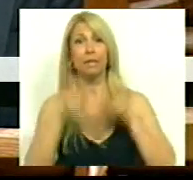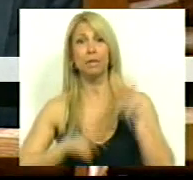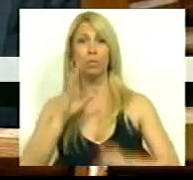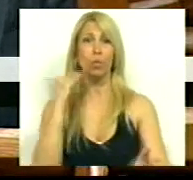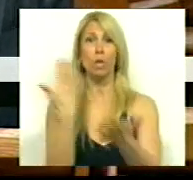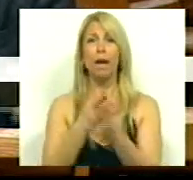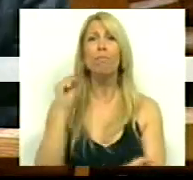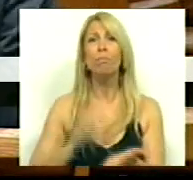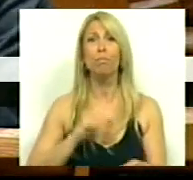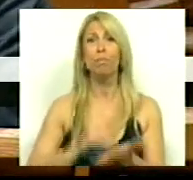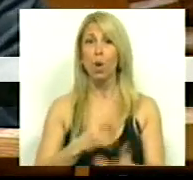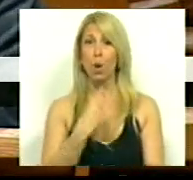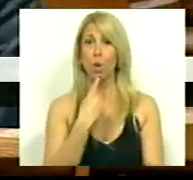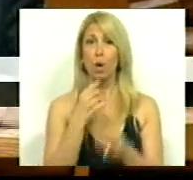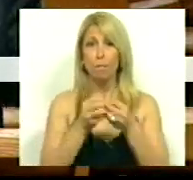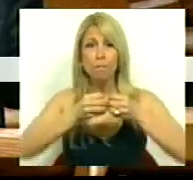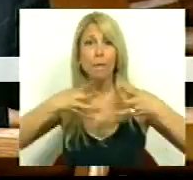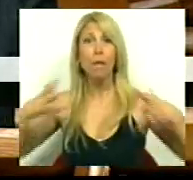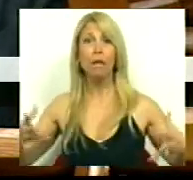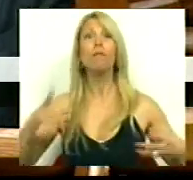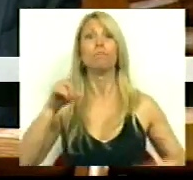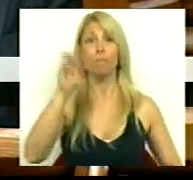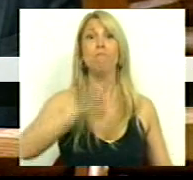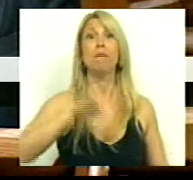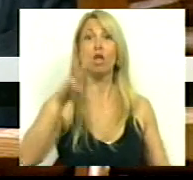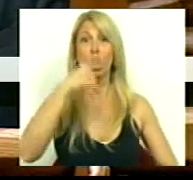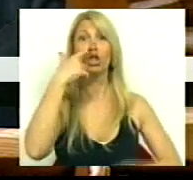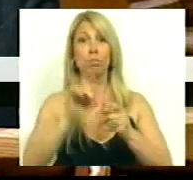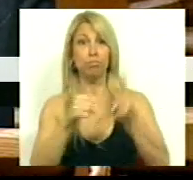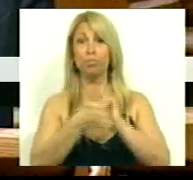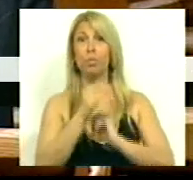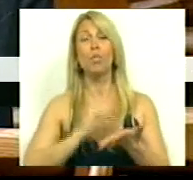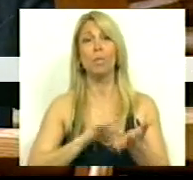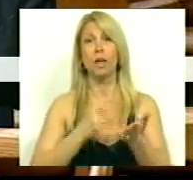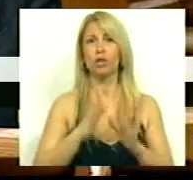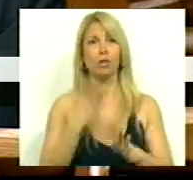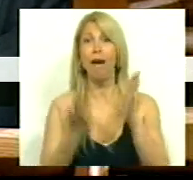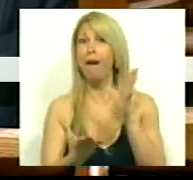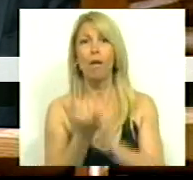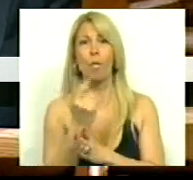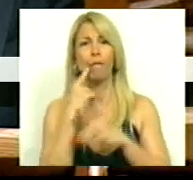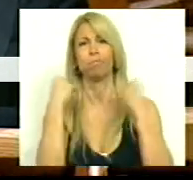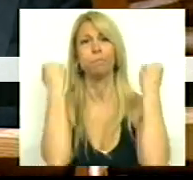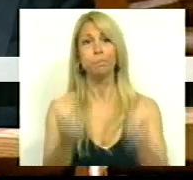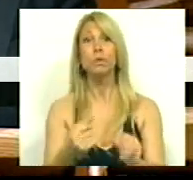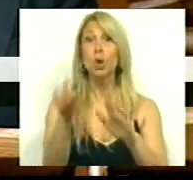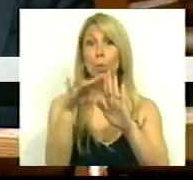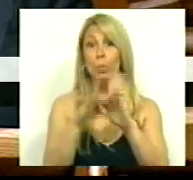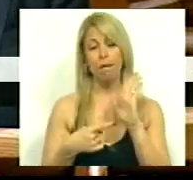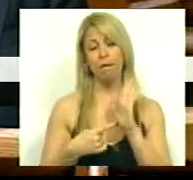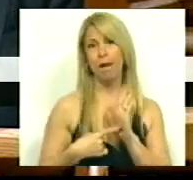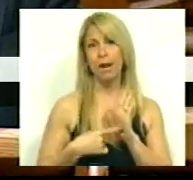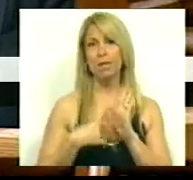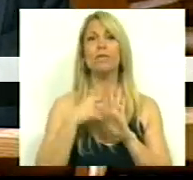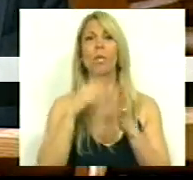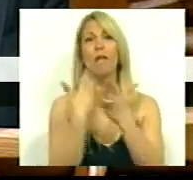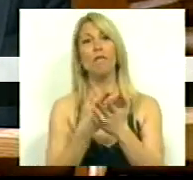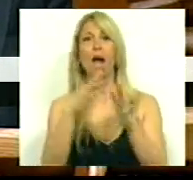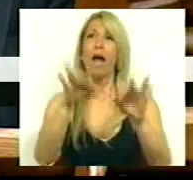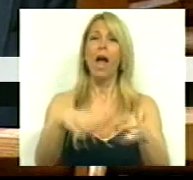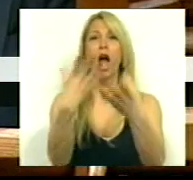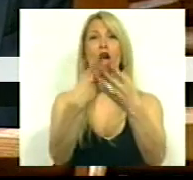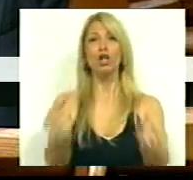engrossando a pobreza extrema e os milhões que já estão na pobreza? Não se recupera. Com este programa não há saída para o país e sem